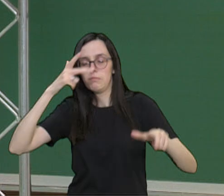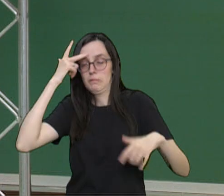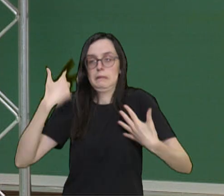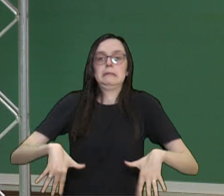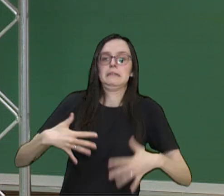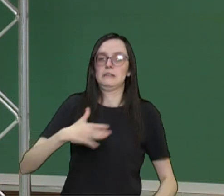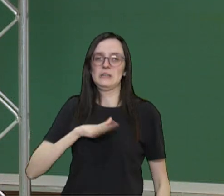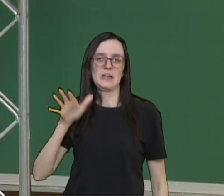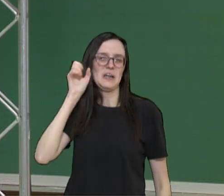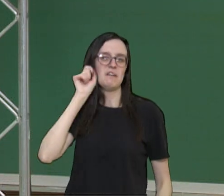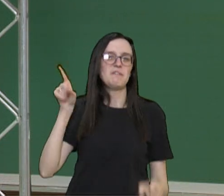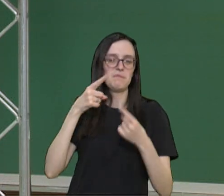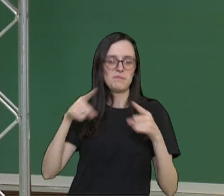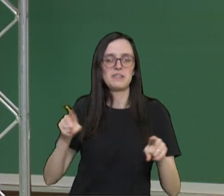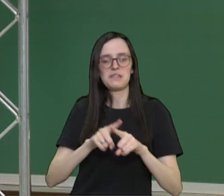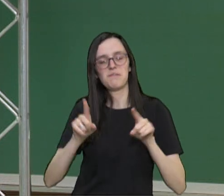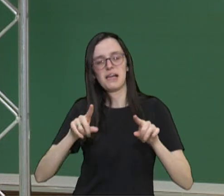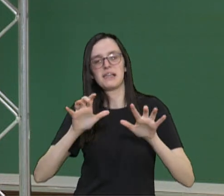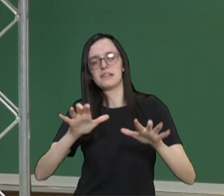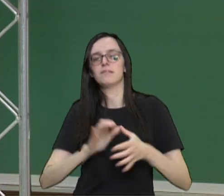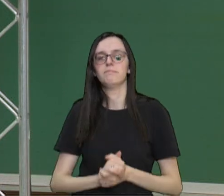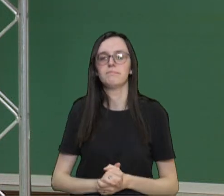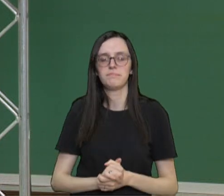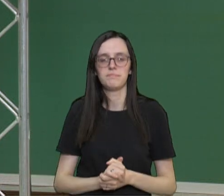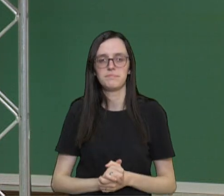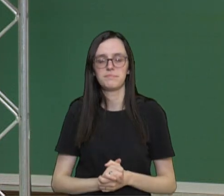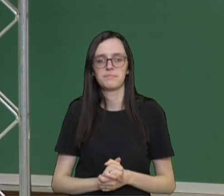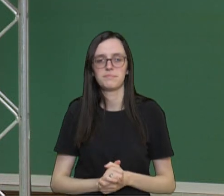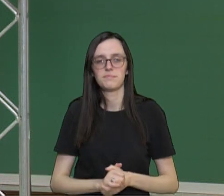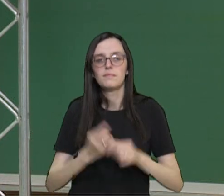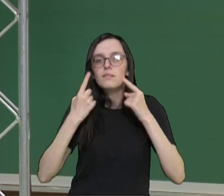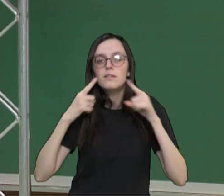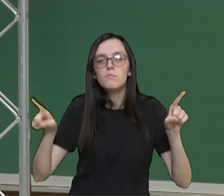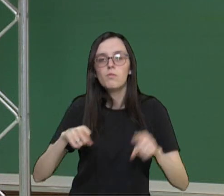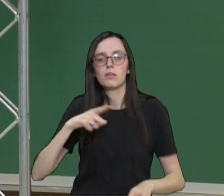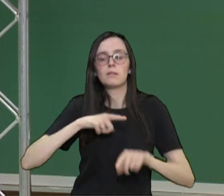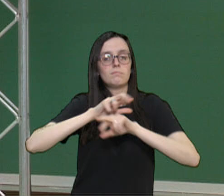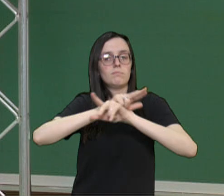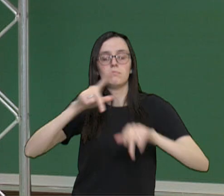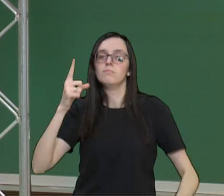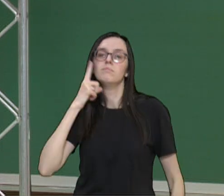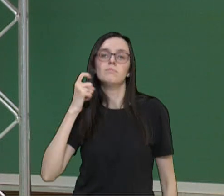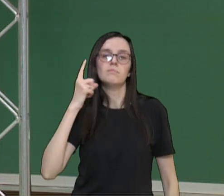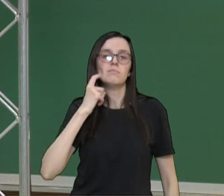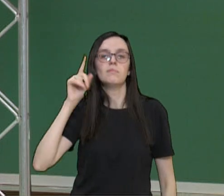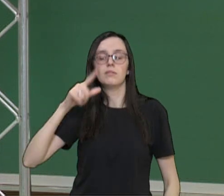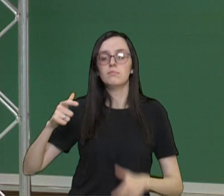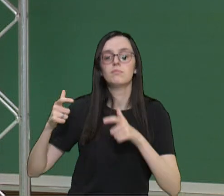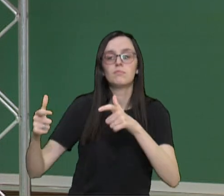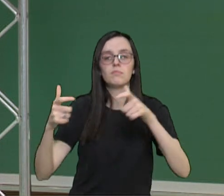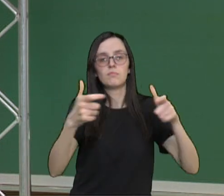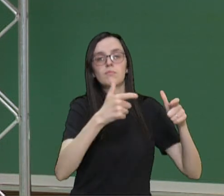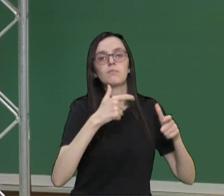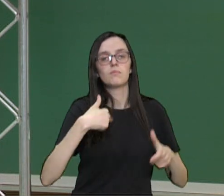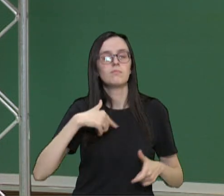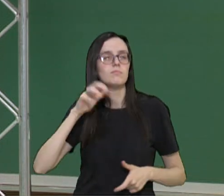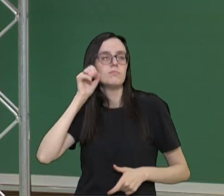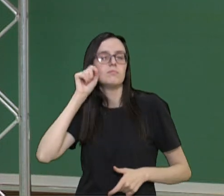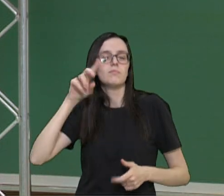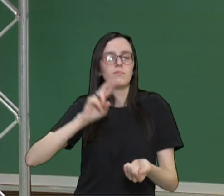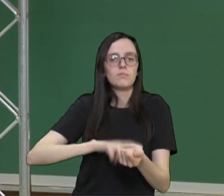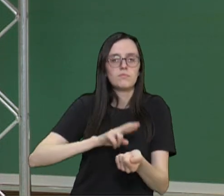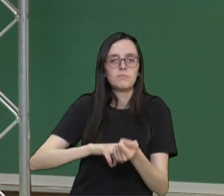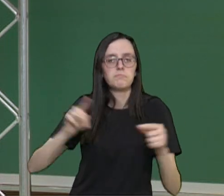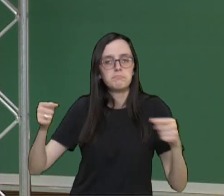desespero para o ouvido de outros, né? Mas por aí. É formada por diversos sons que se apresentam em espaços que formam um ritmo,